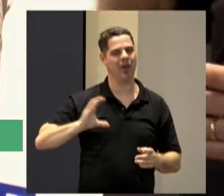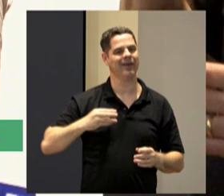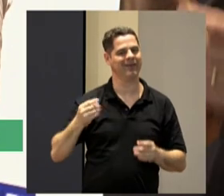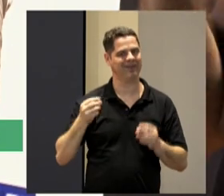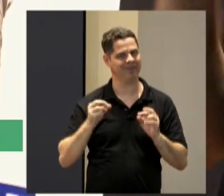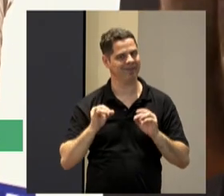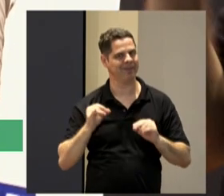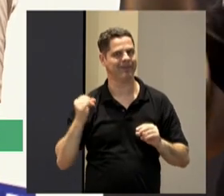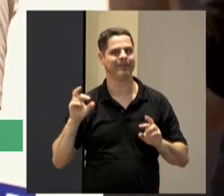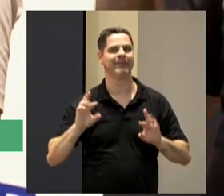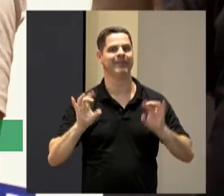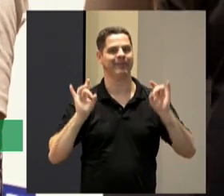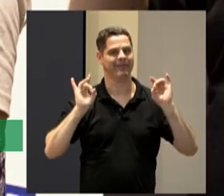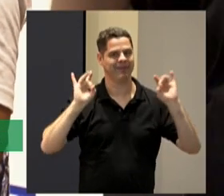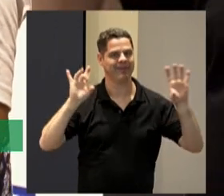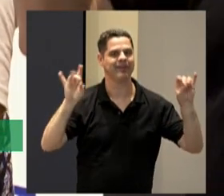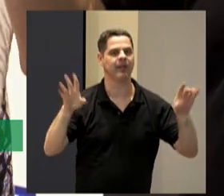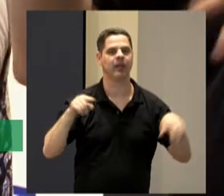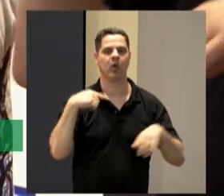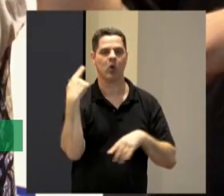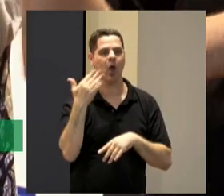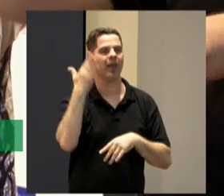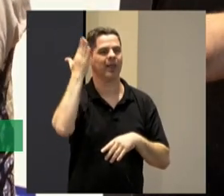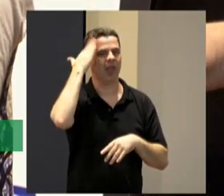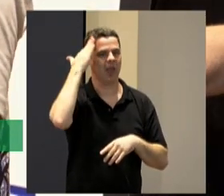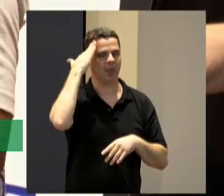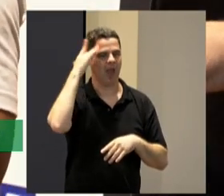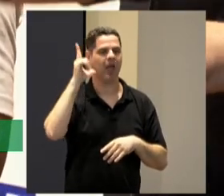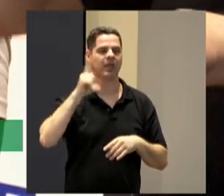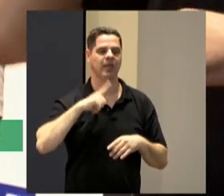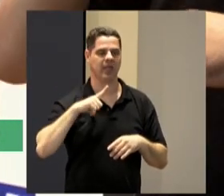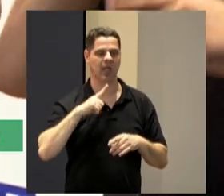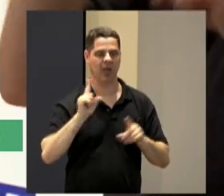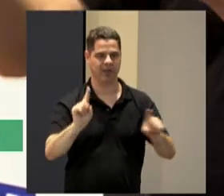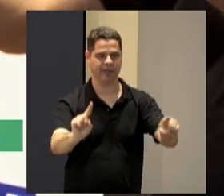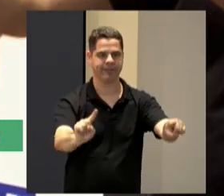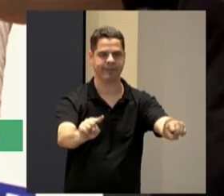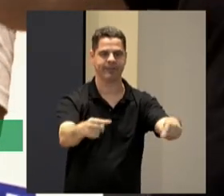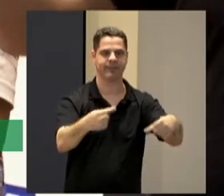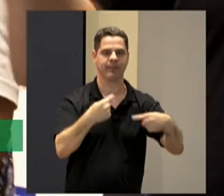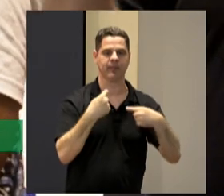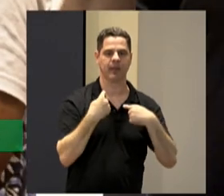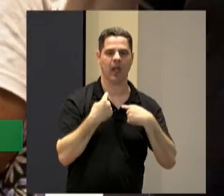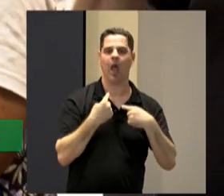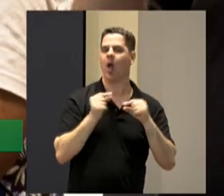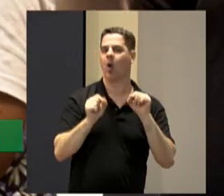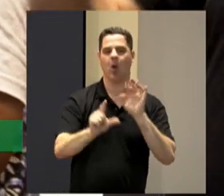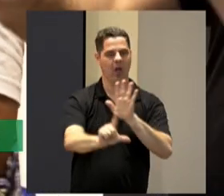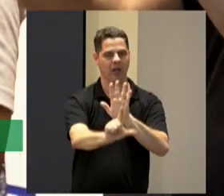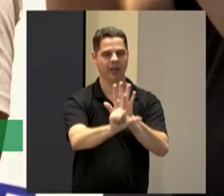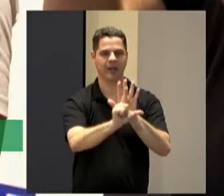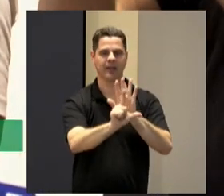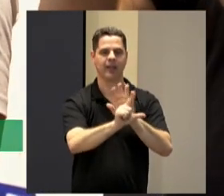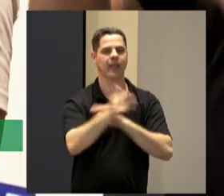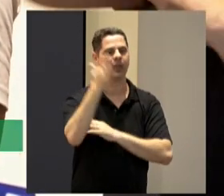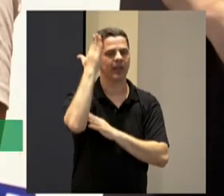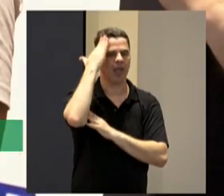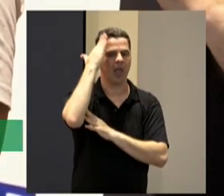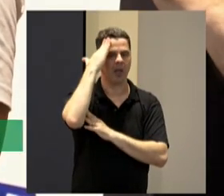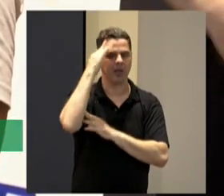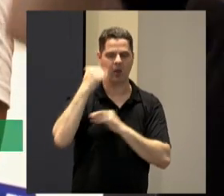diferença. Sabemos também, e mantemos o nosso desafio, pensando essa lei, entendendo nos